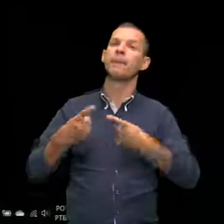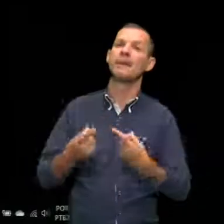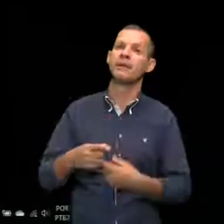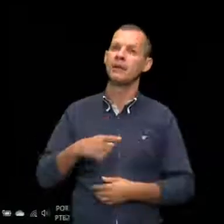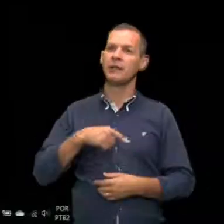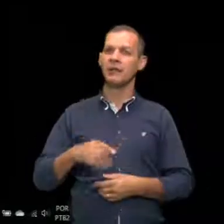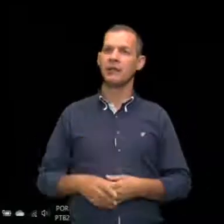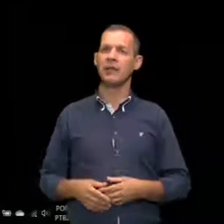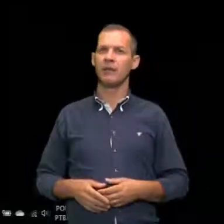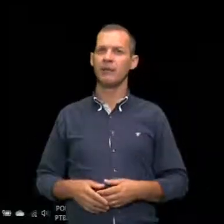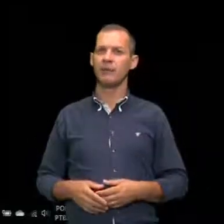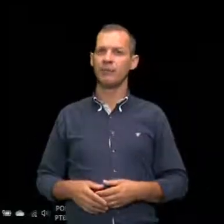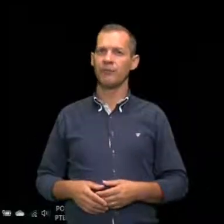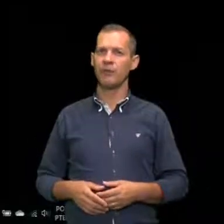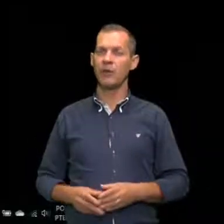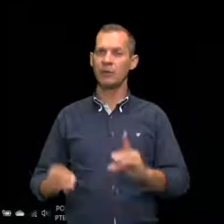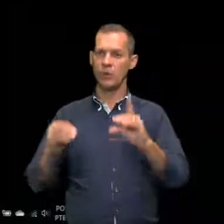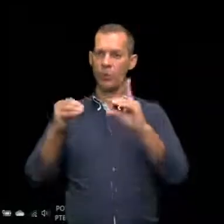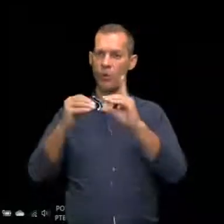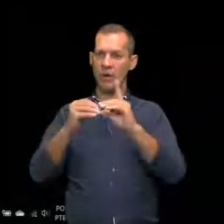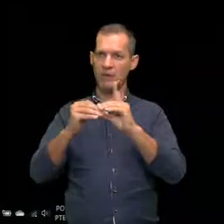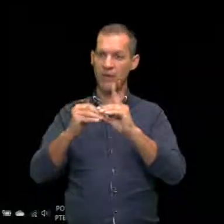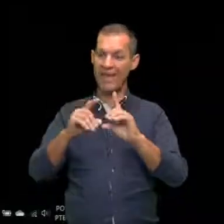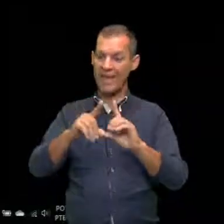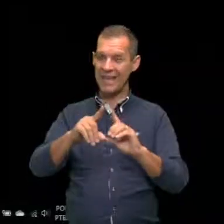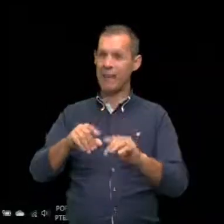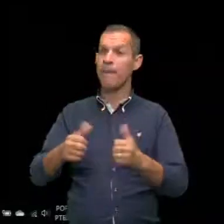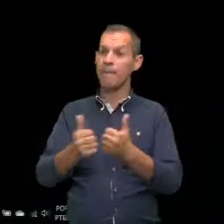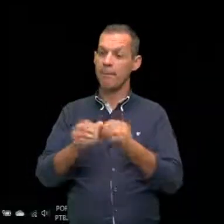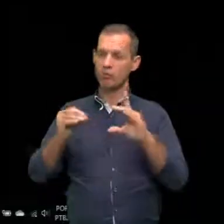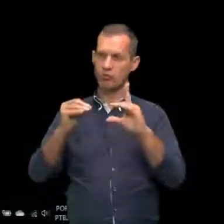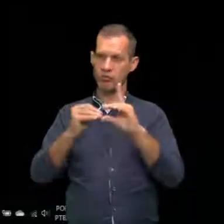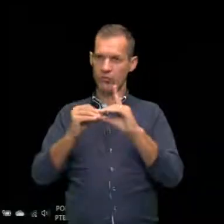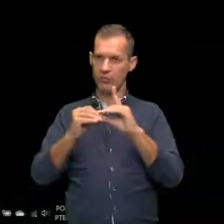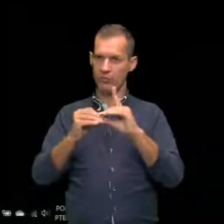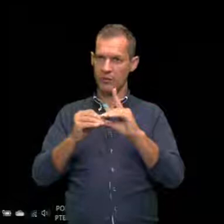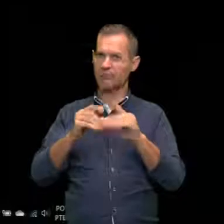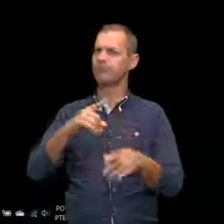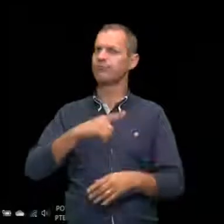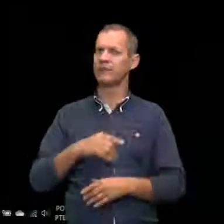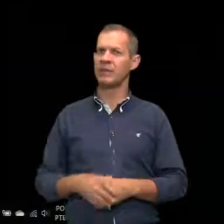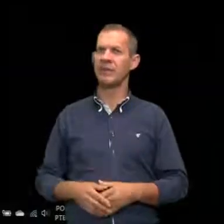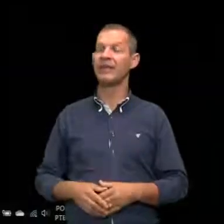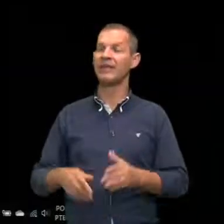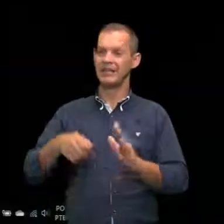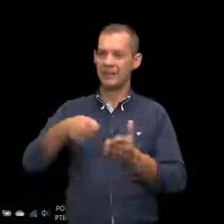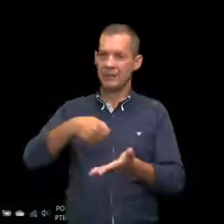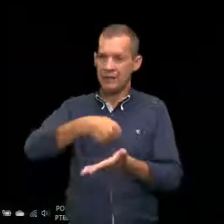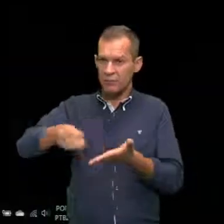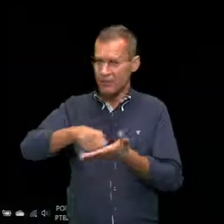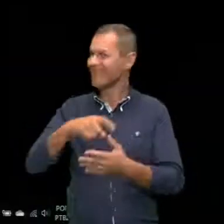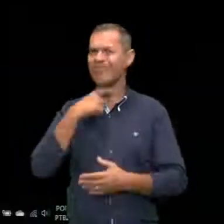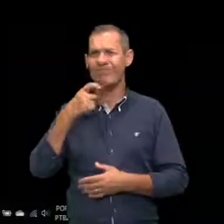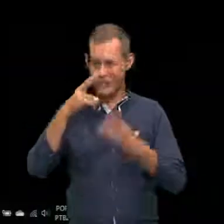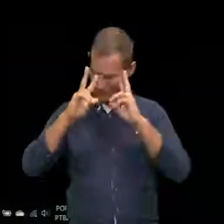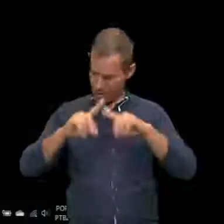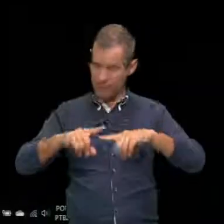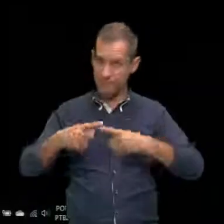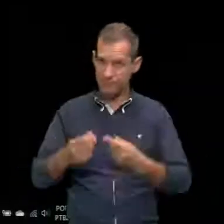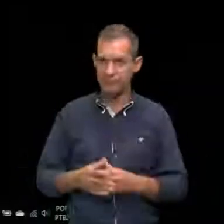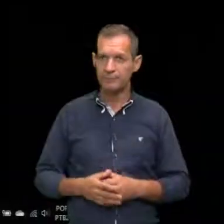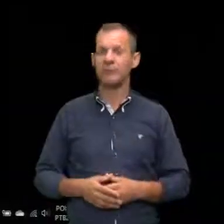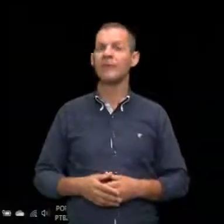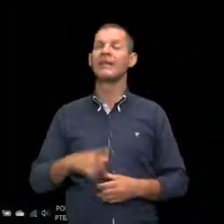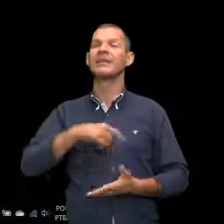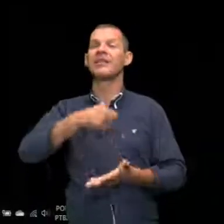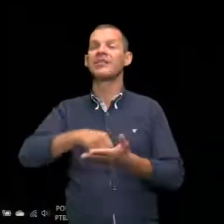Aqui você tem o item da Wi-Fi. Próximo ao item da Wi-Fi, tem um item que está escrito, se você não conseguir enxergar,